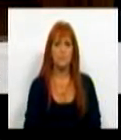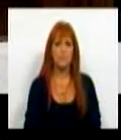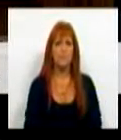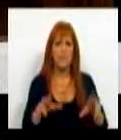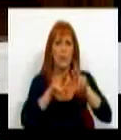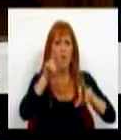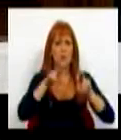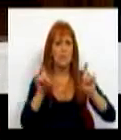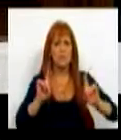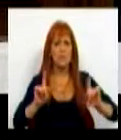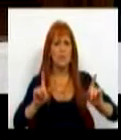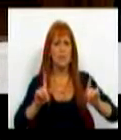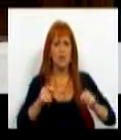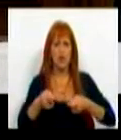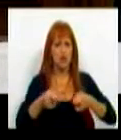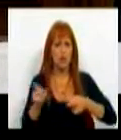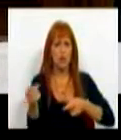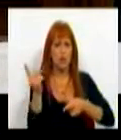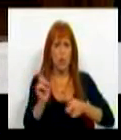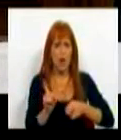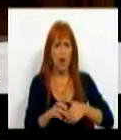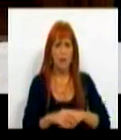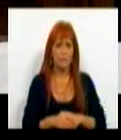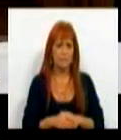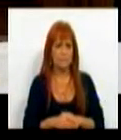O acionista não é o gestor, não é?